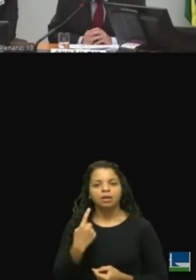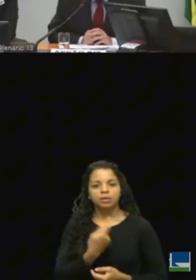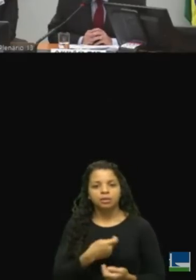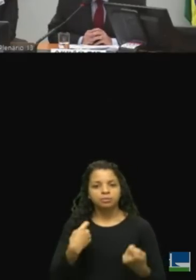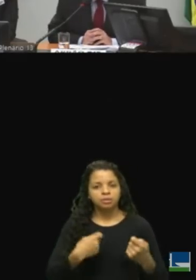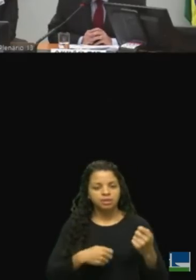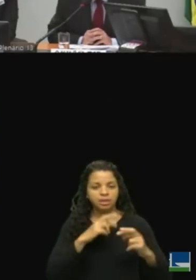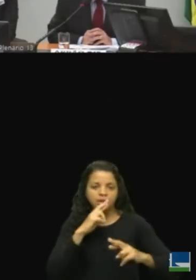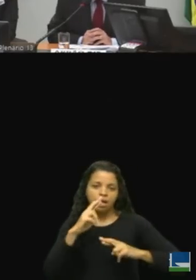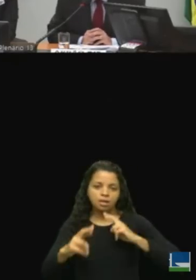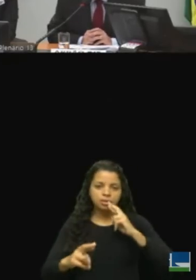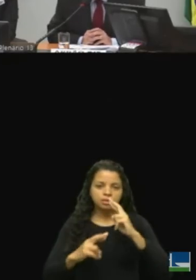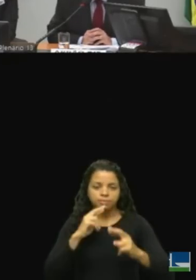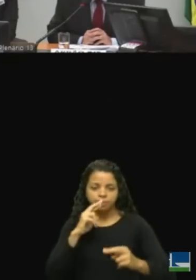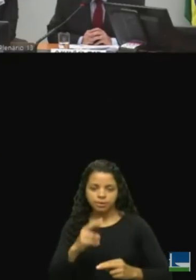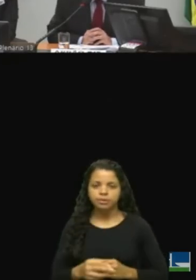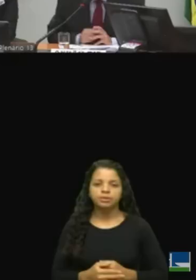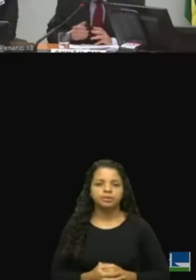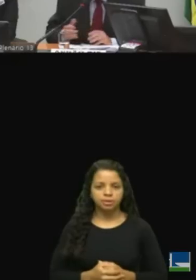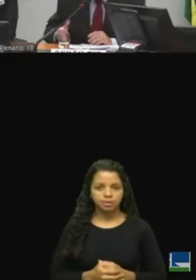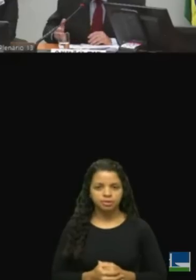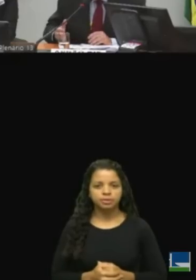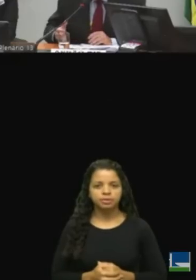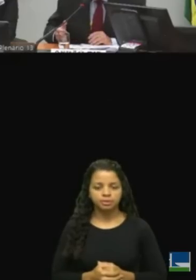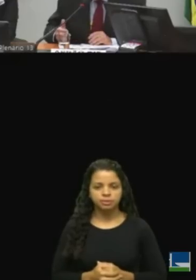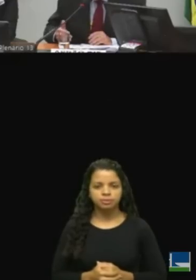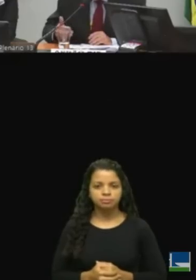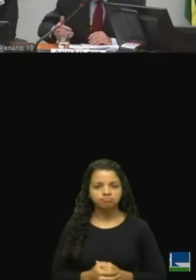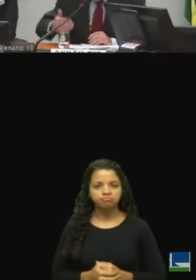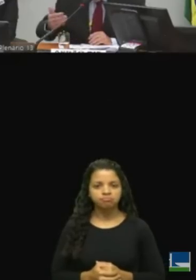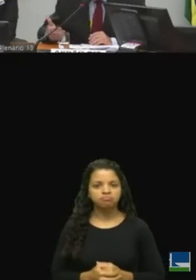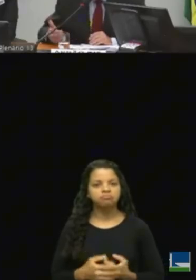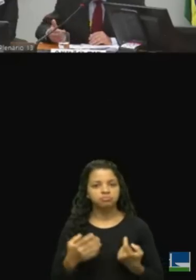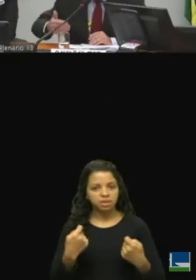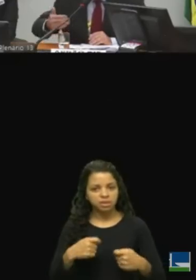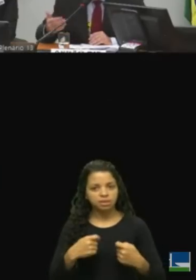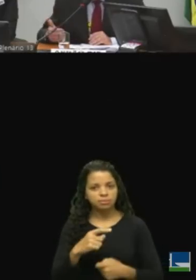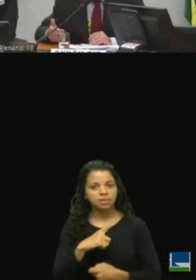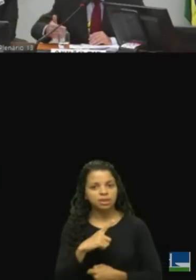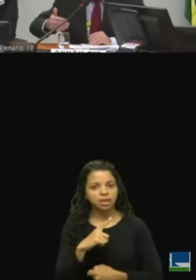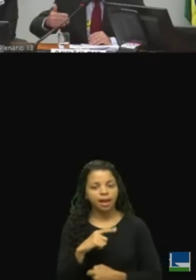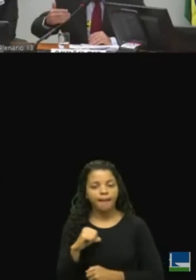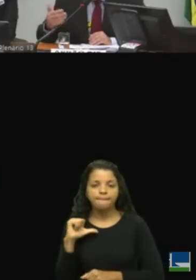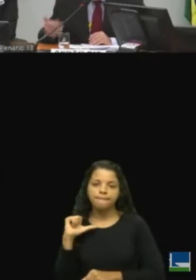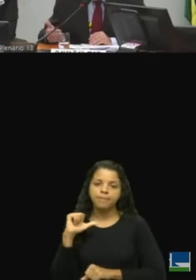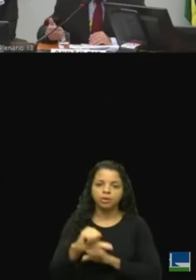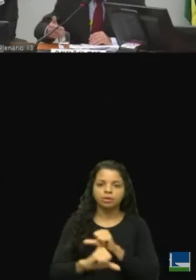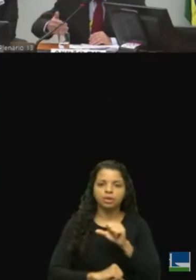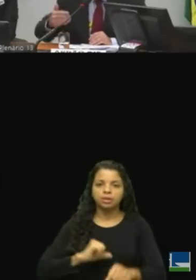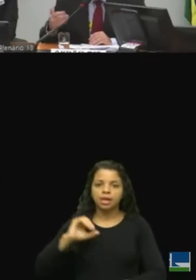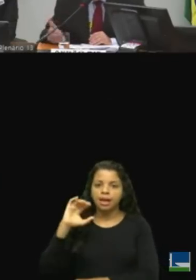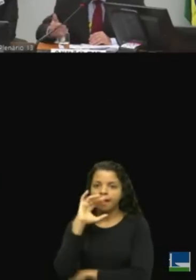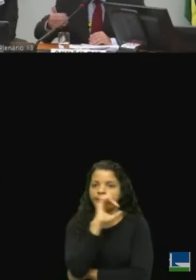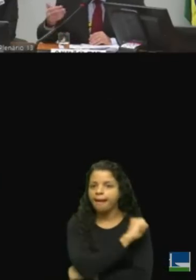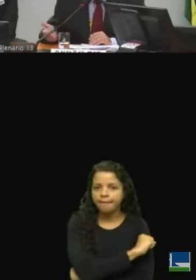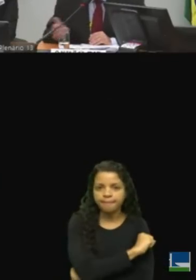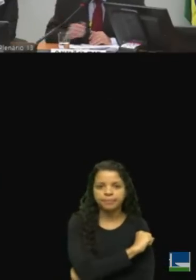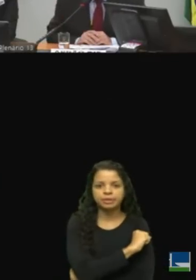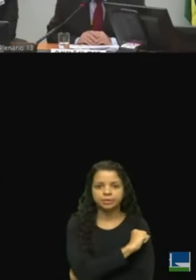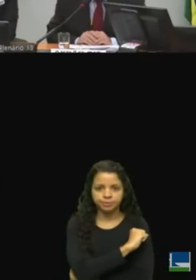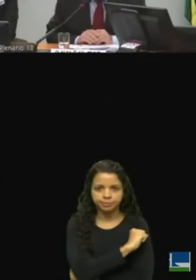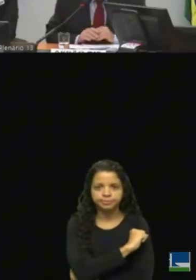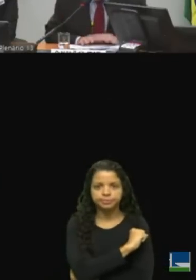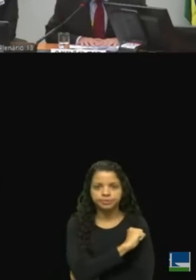de respostas. Não é? Nós precisamos de que haja a mudança imediata do que está